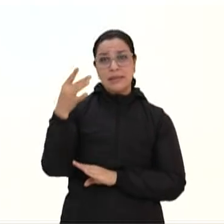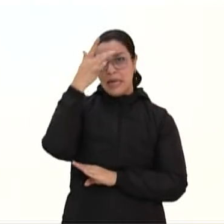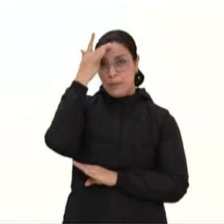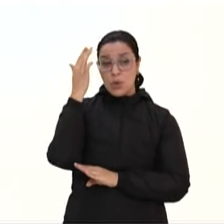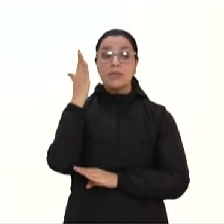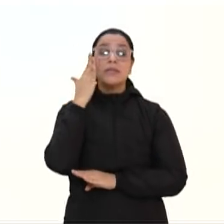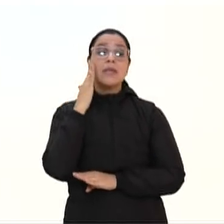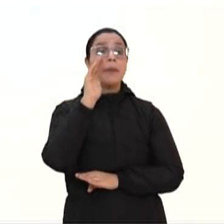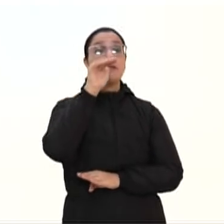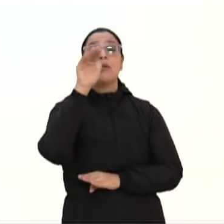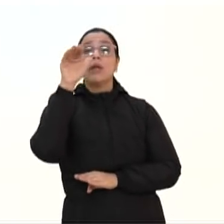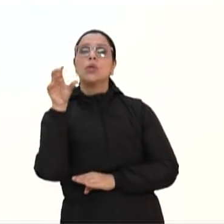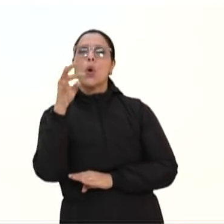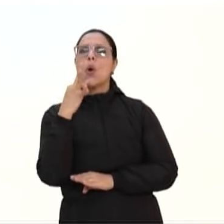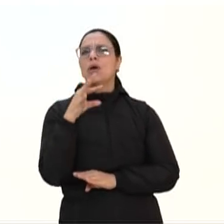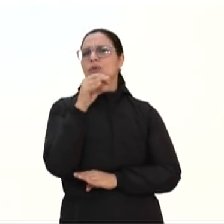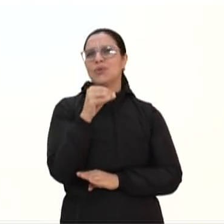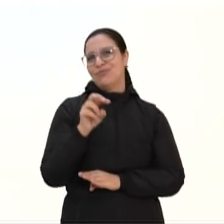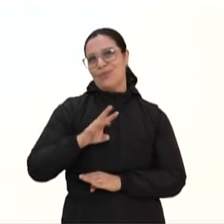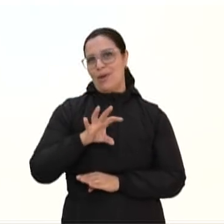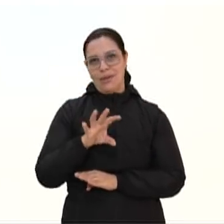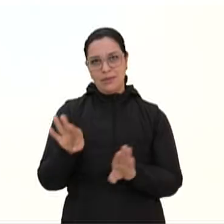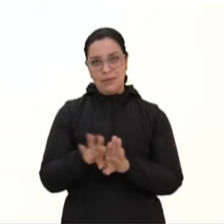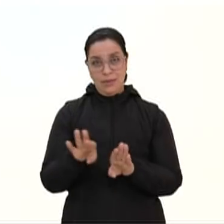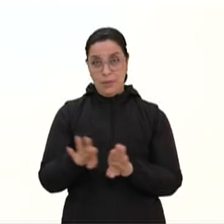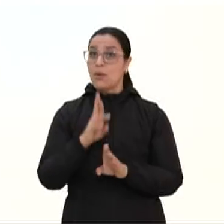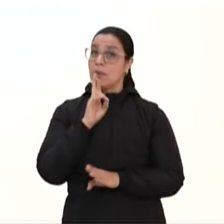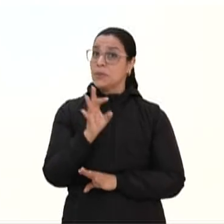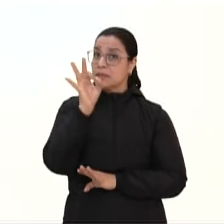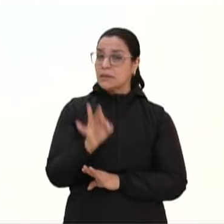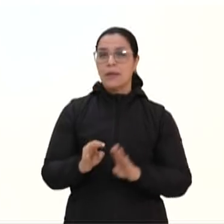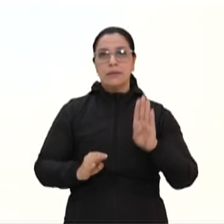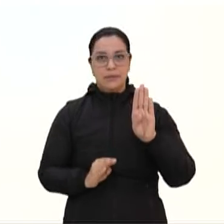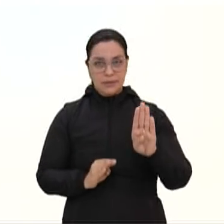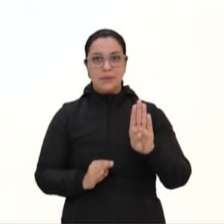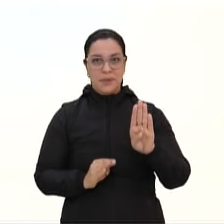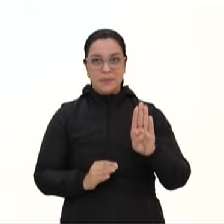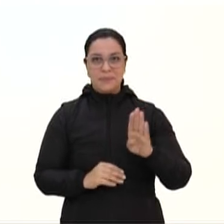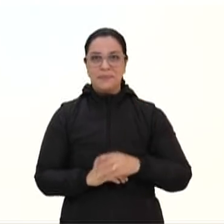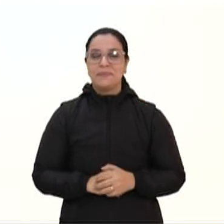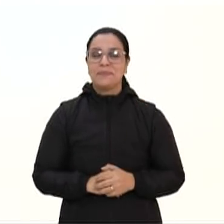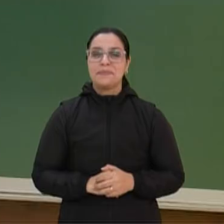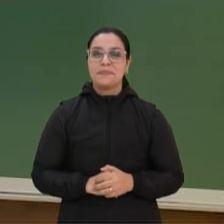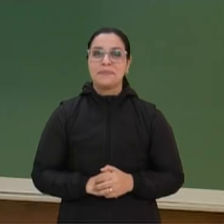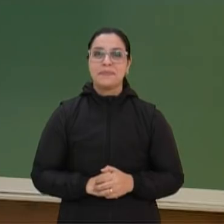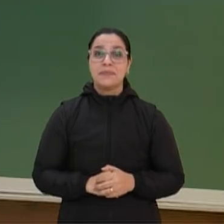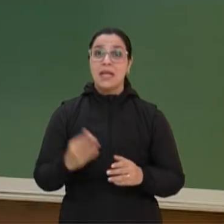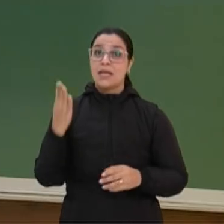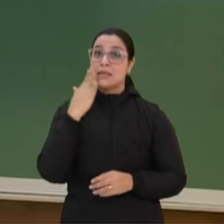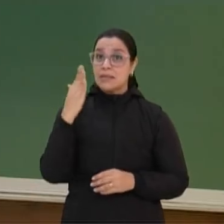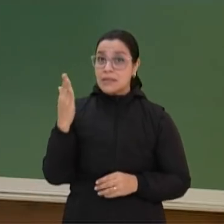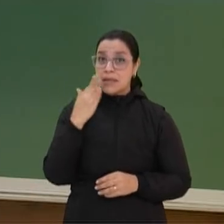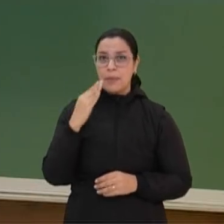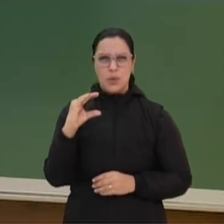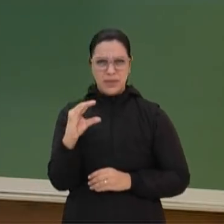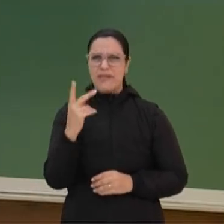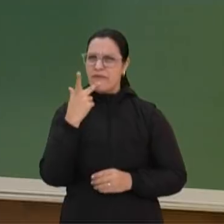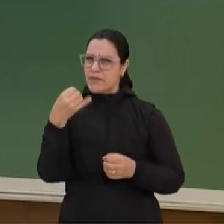pessoa observador, né? Até marquei lá no texto. Conta apenas o que